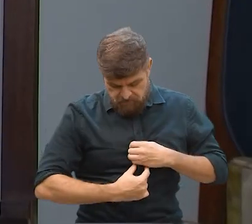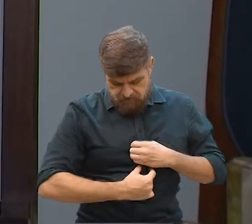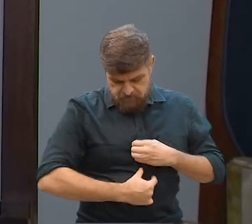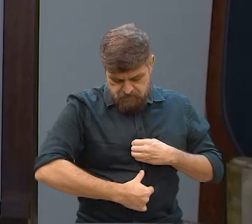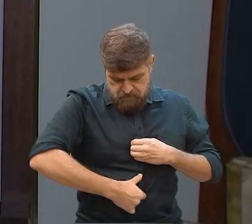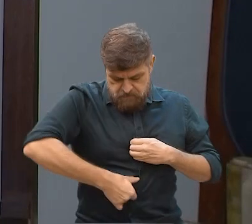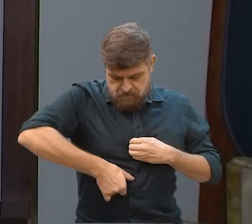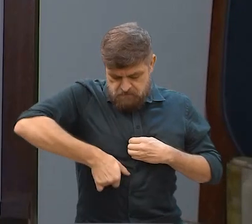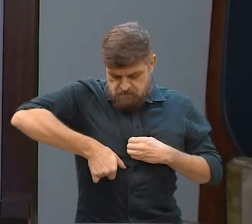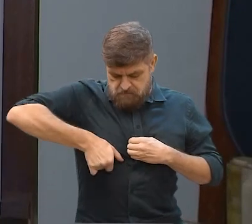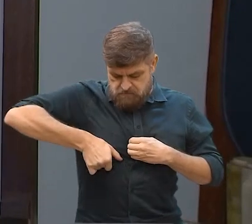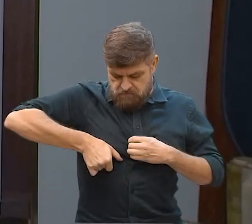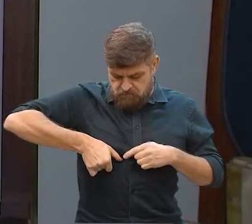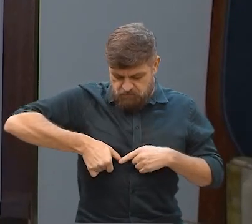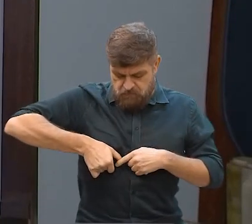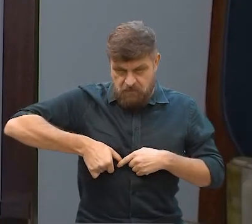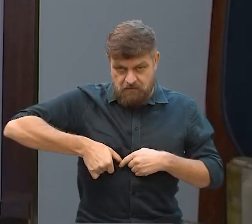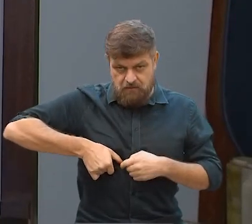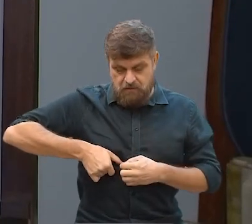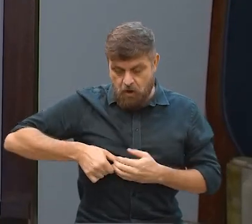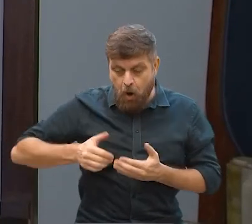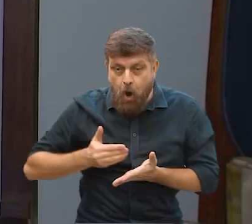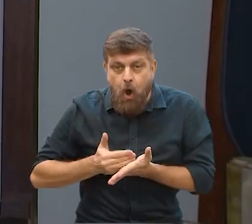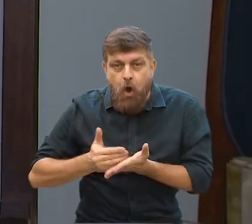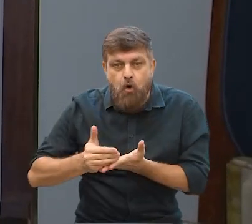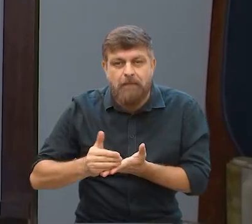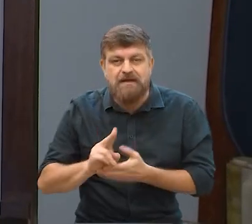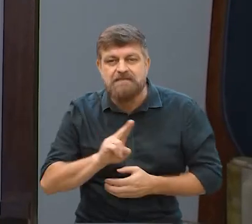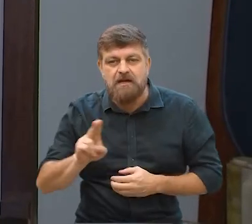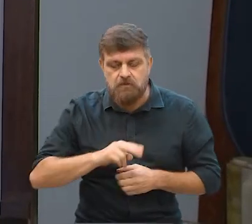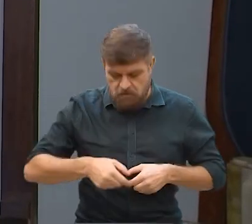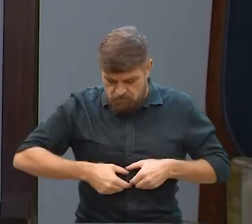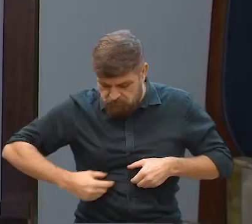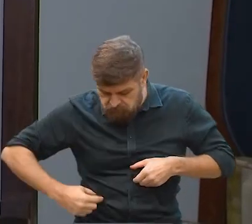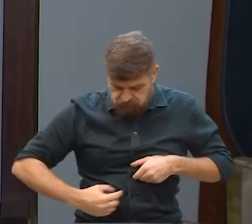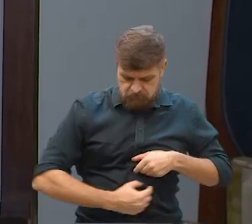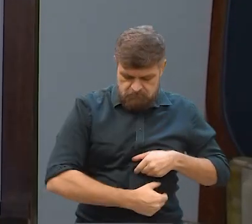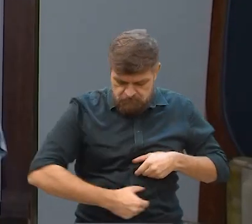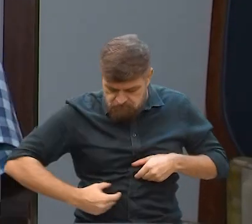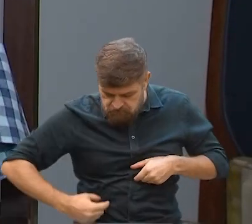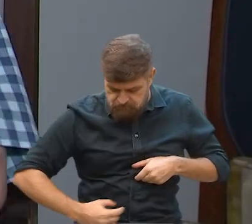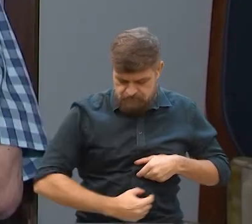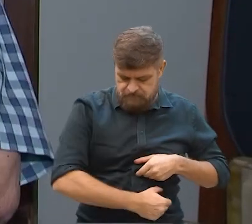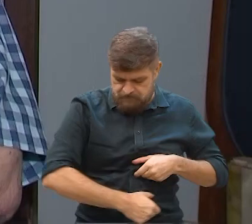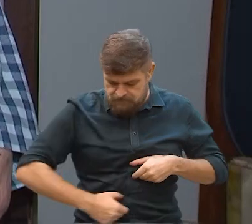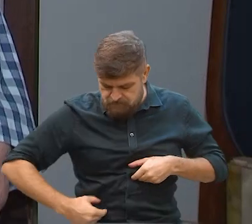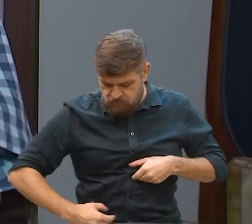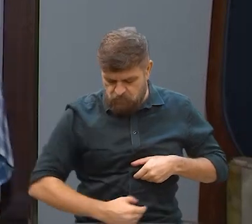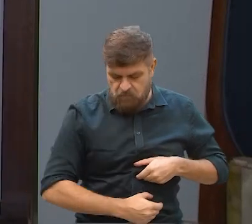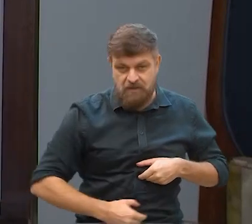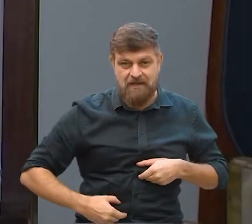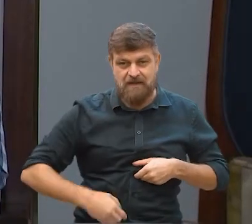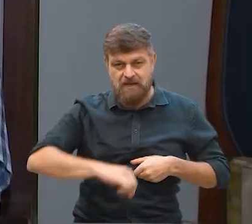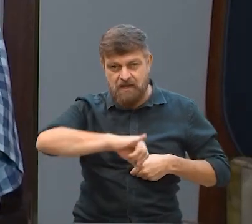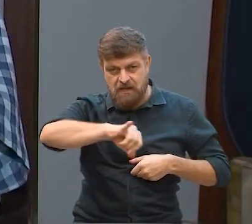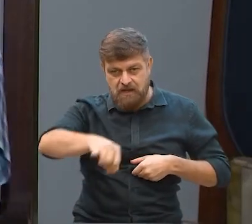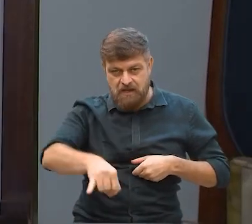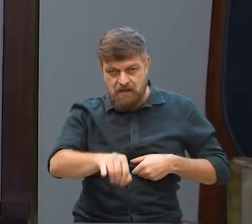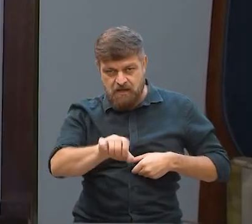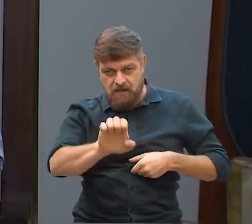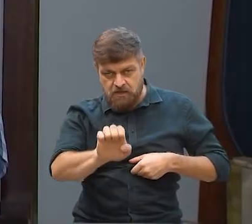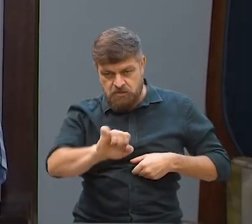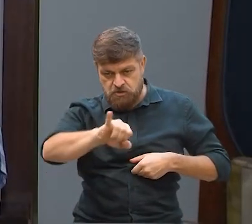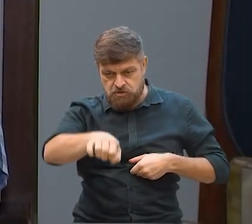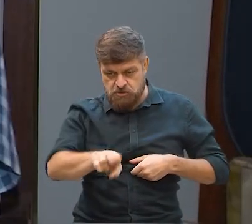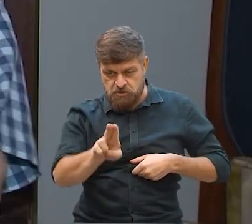faz uma volta e começa então o jejum no ilho, que são as alças intestinais. E o intestino delgado, contando